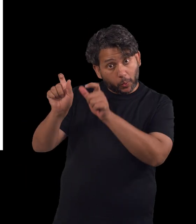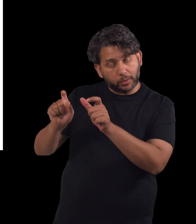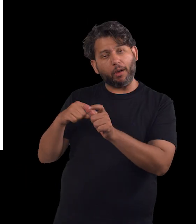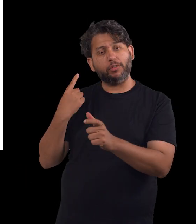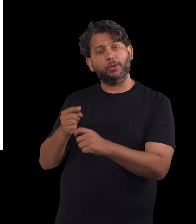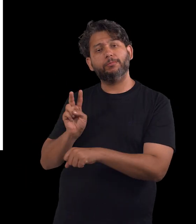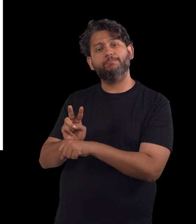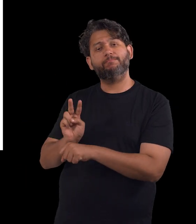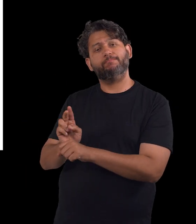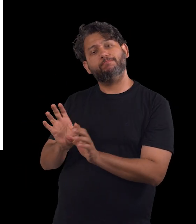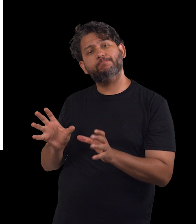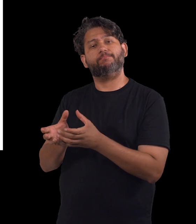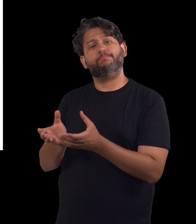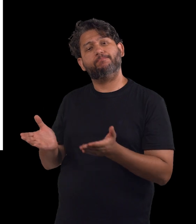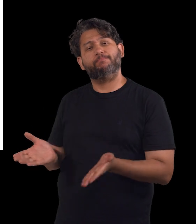Cuidar das pessoas.